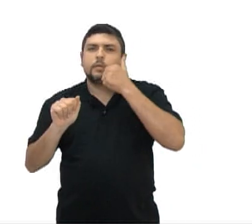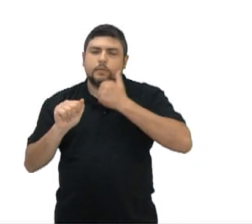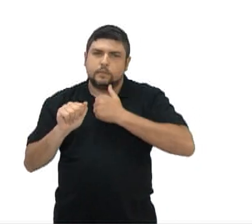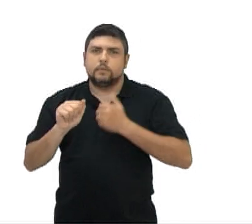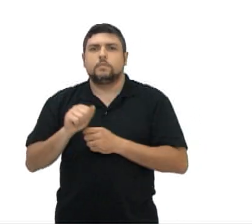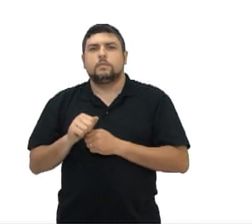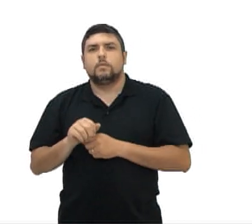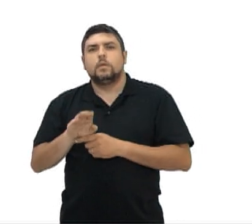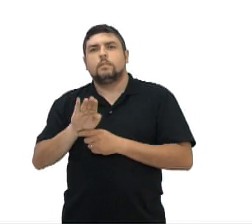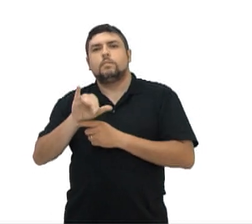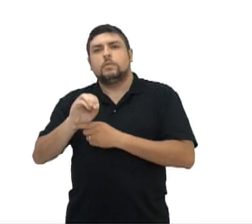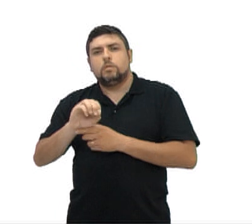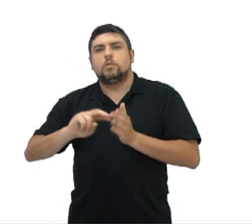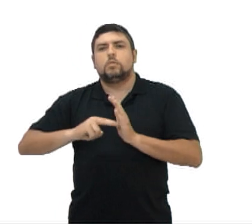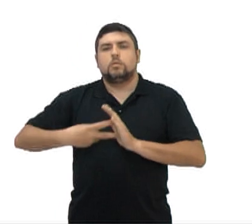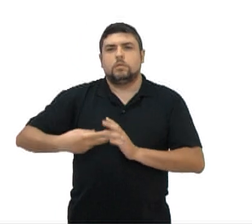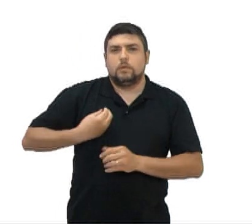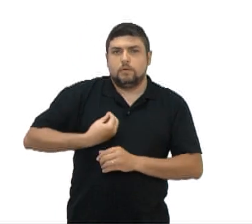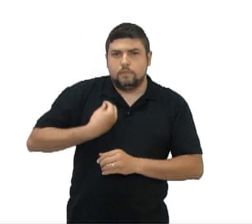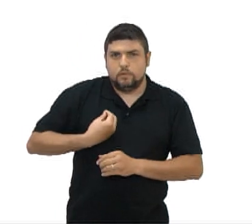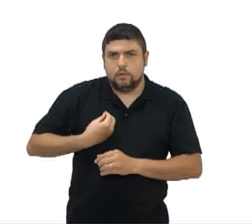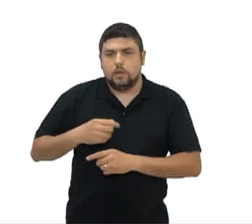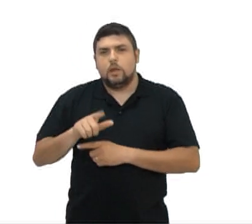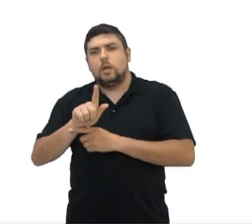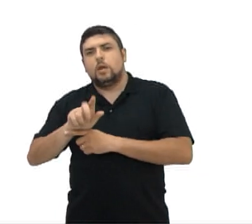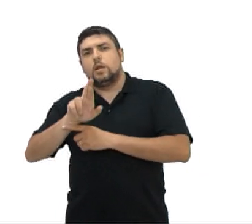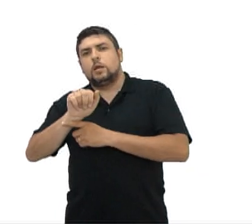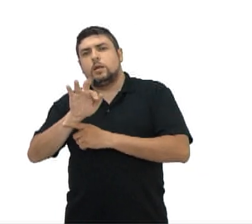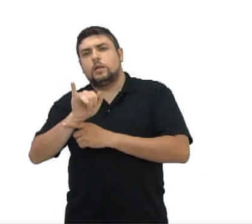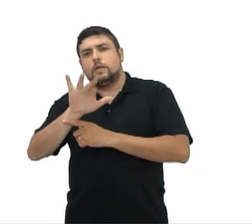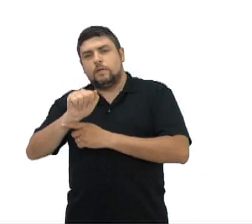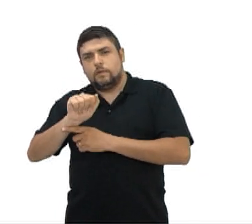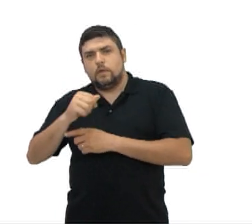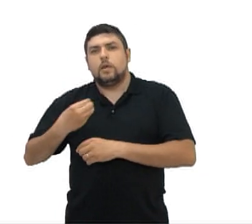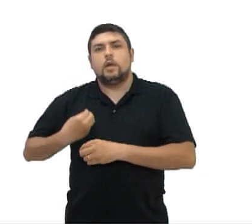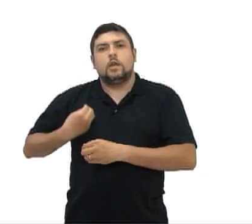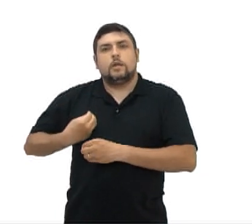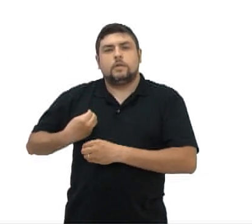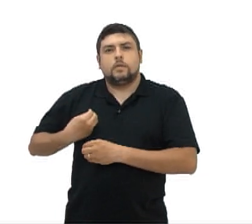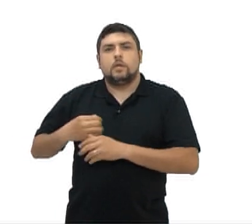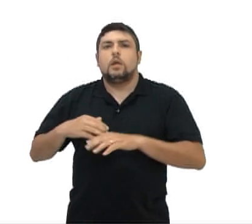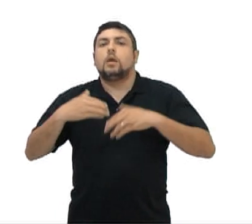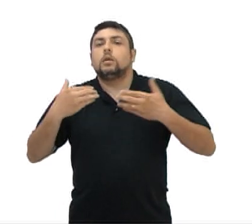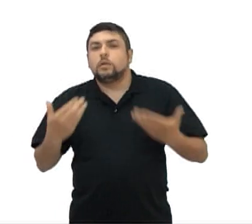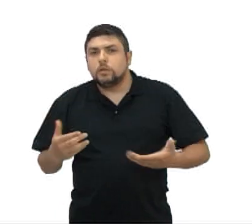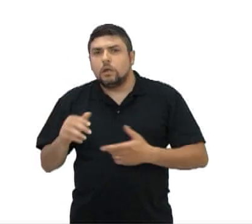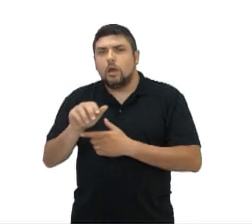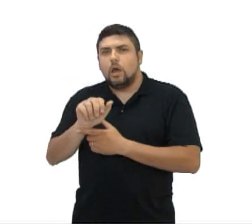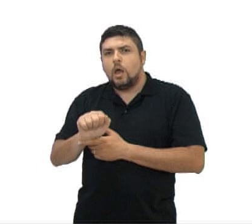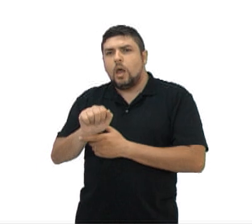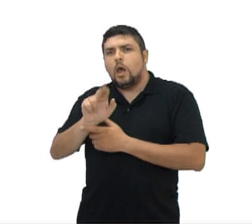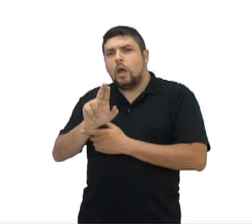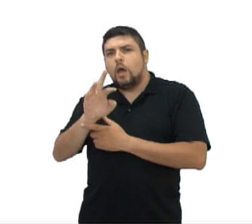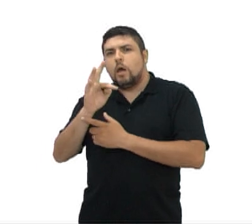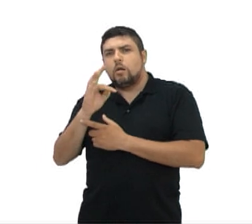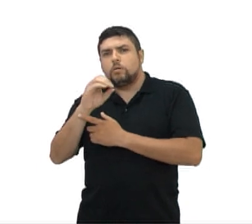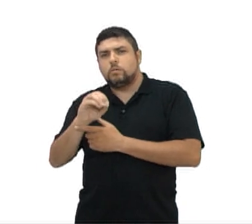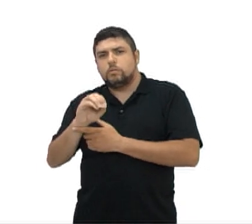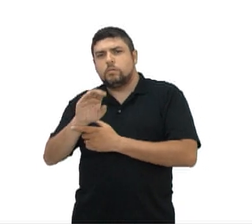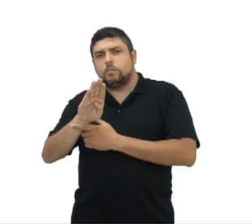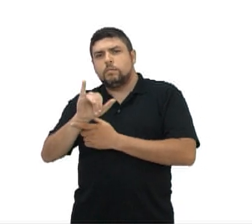vida. Grafia, escrita. Então, quando faço minha autobiografia, escrevo um relato pessoal sobre a minha